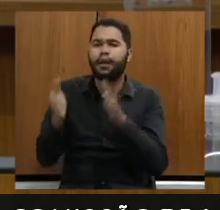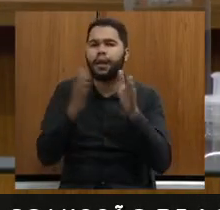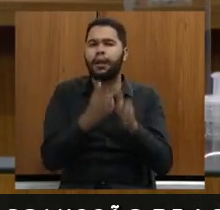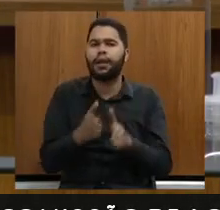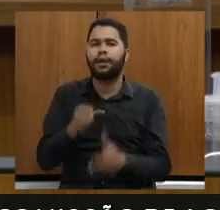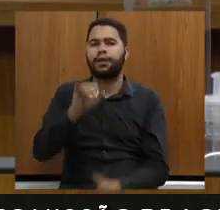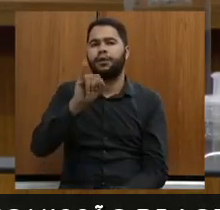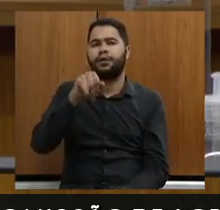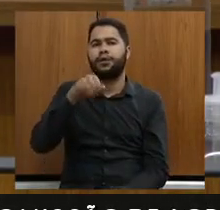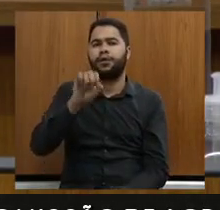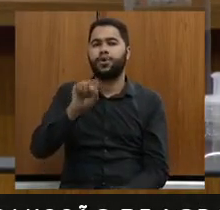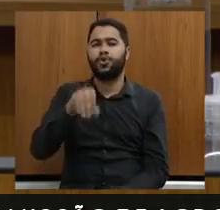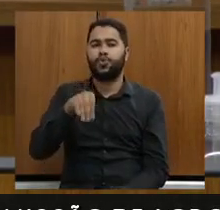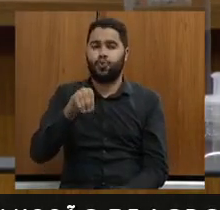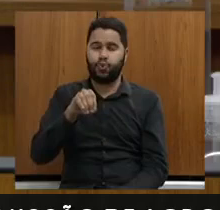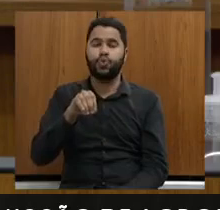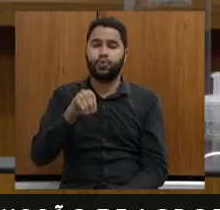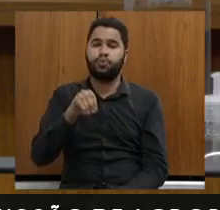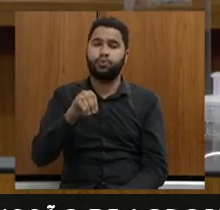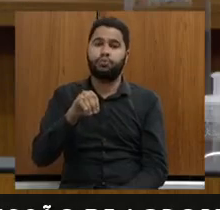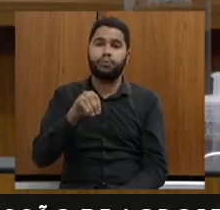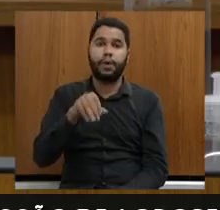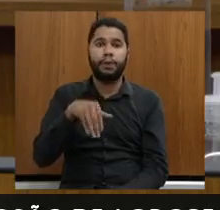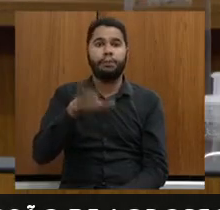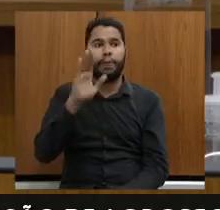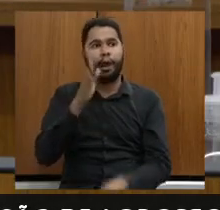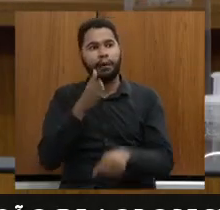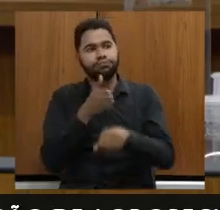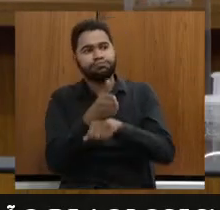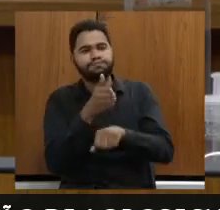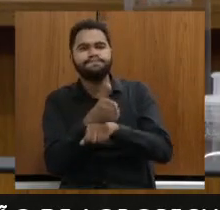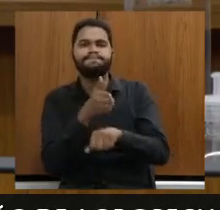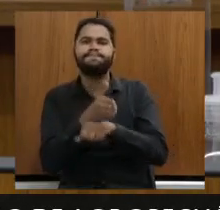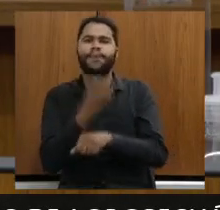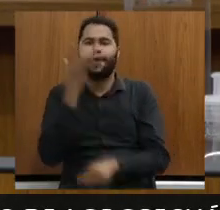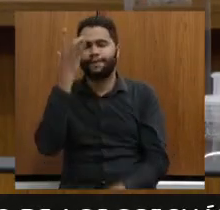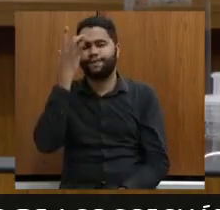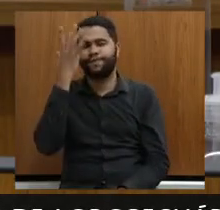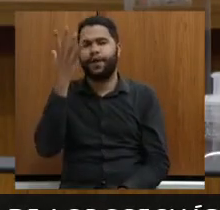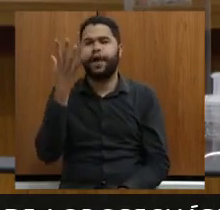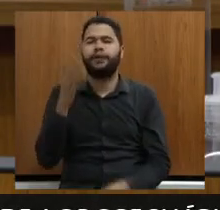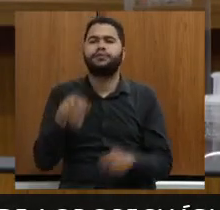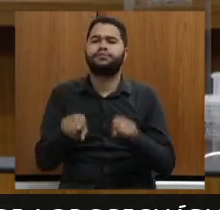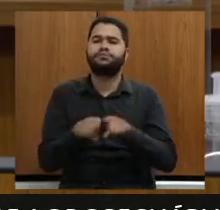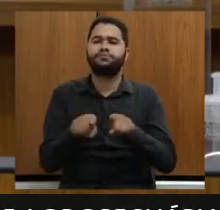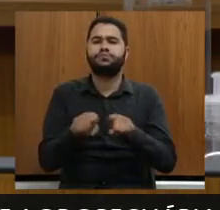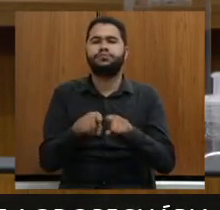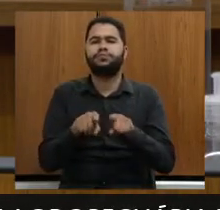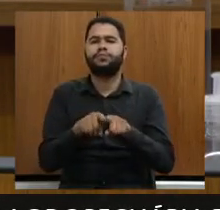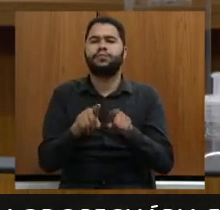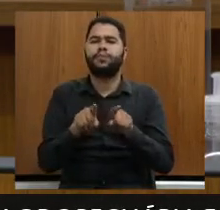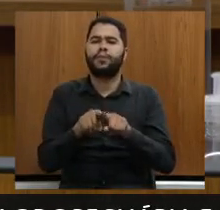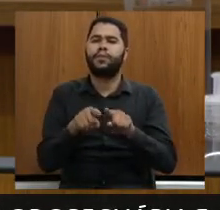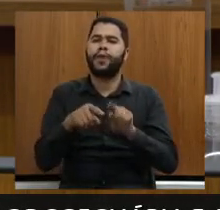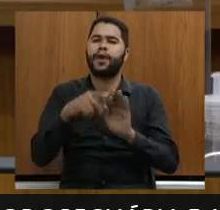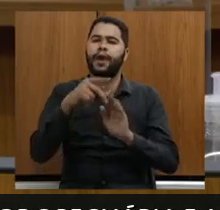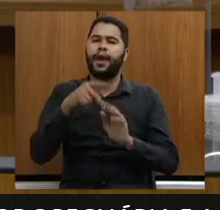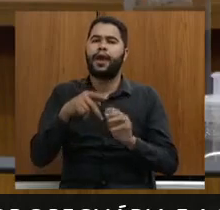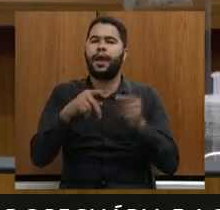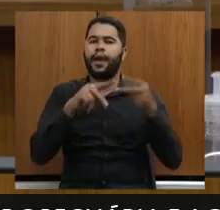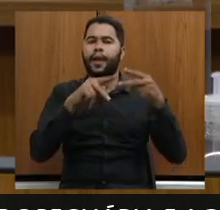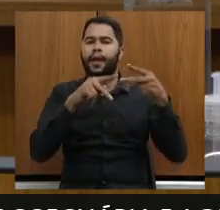os insumos não é da silagem mais acessíveis com maior produtividade com maior teor de proteína como tem demonstrado